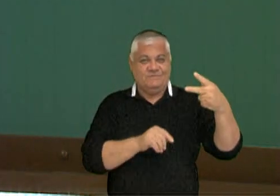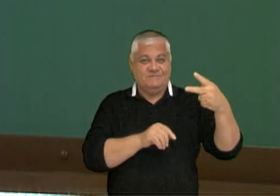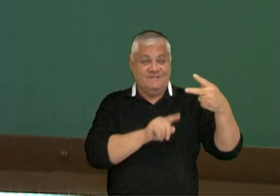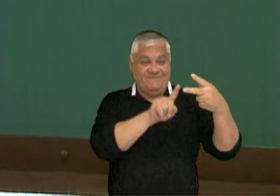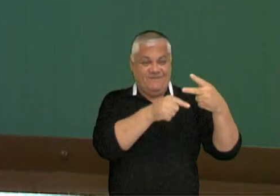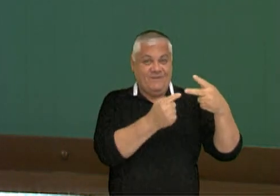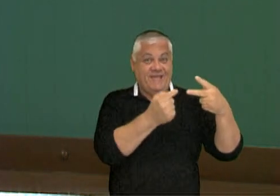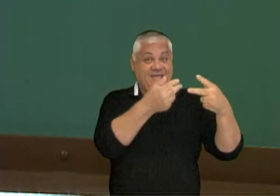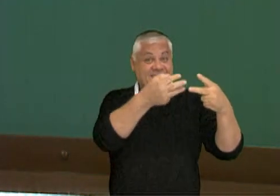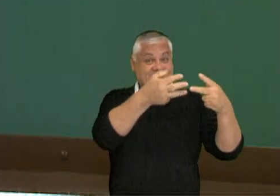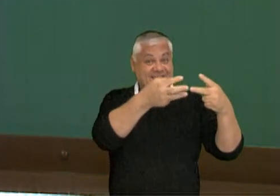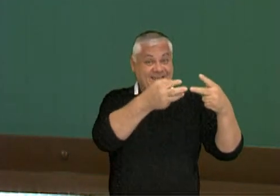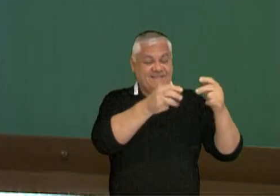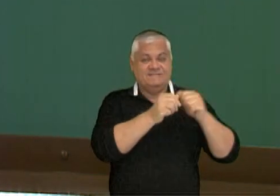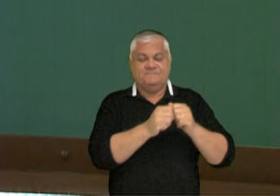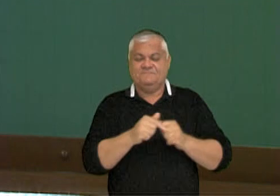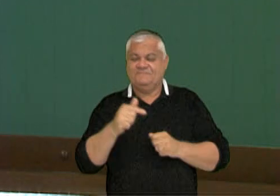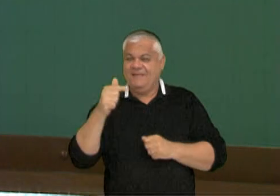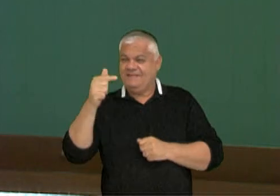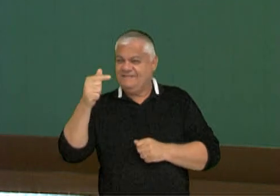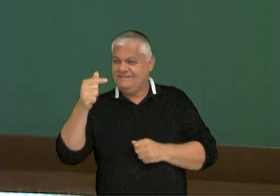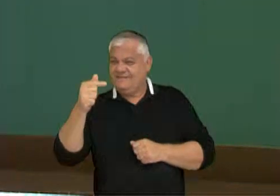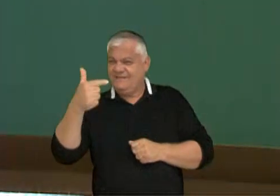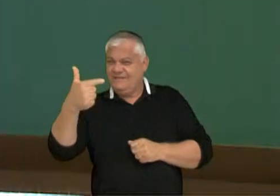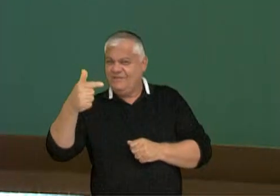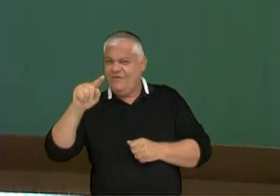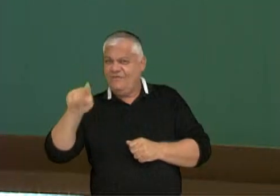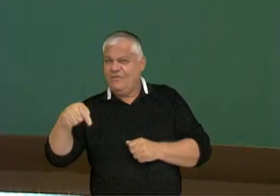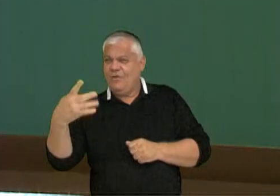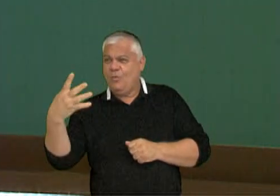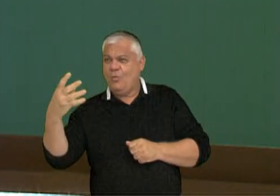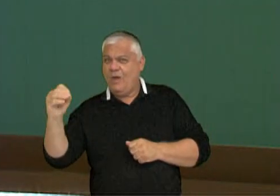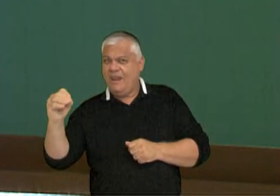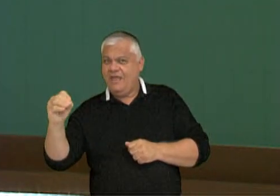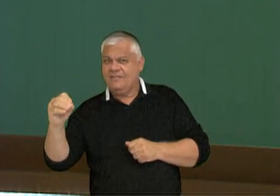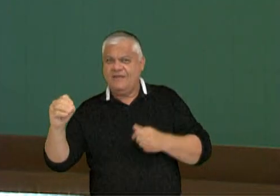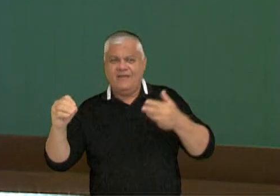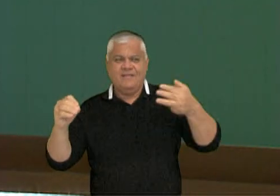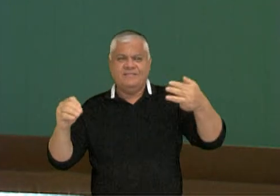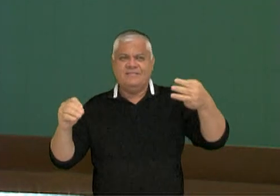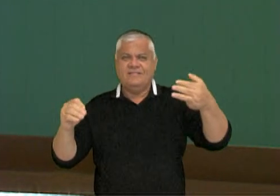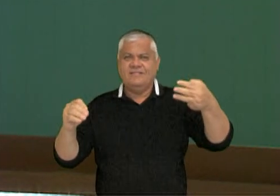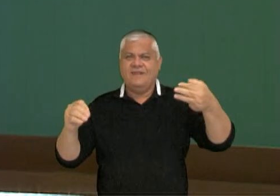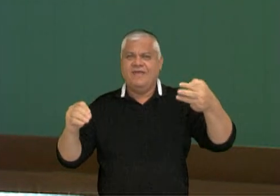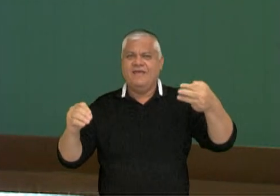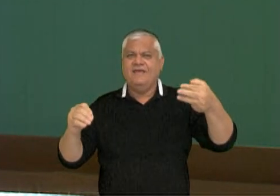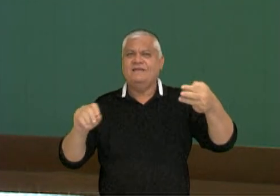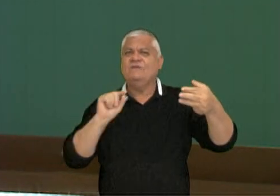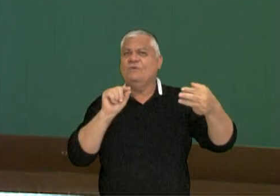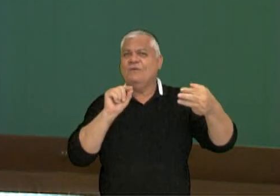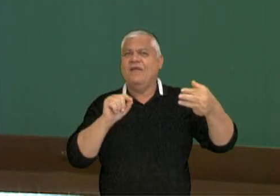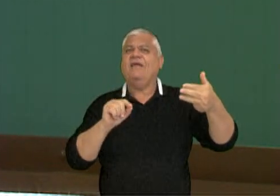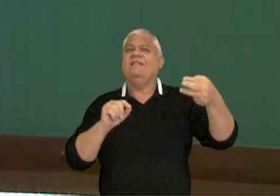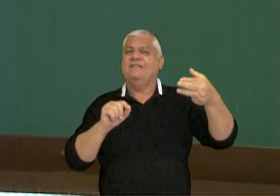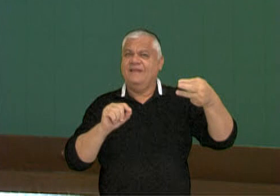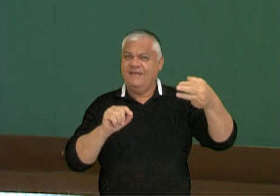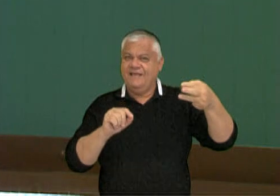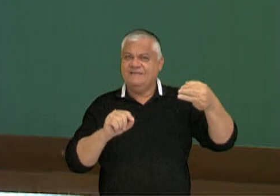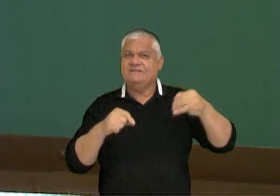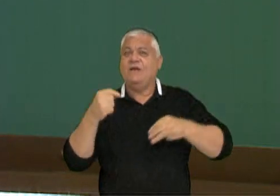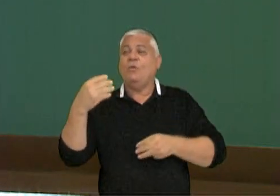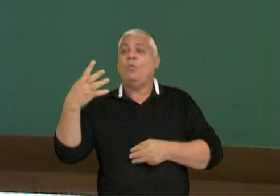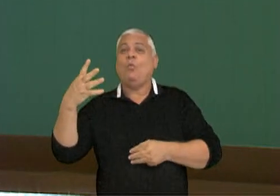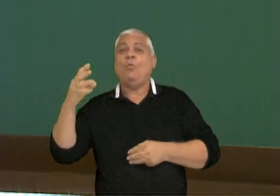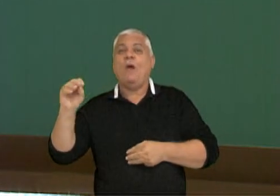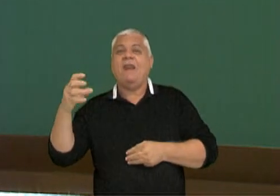72,13 e 72,40, ou seja, 13, como que eu leio isso aqui mesmo? 13 centésimos e